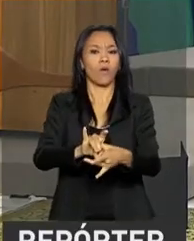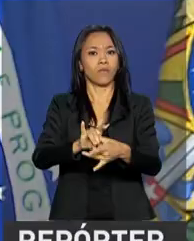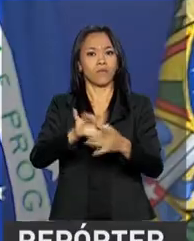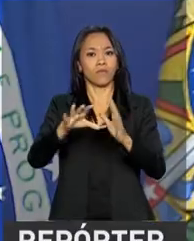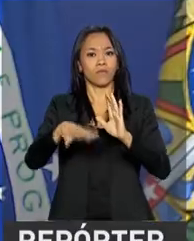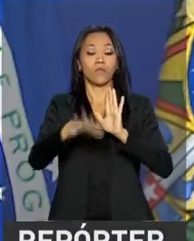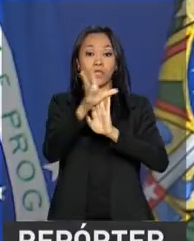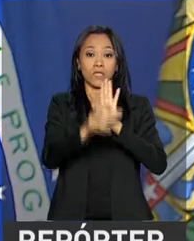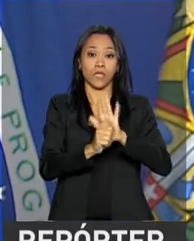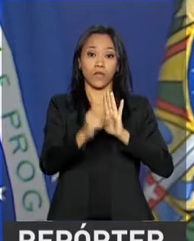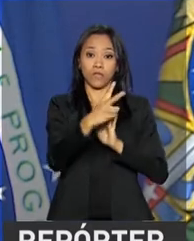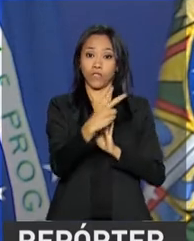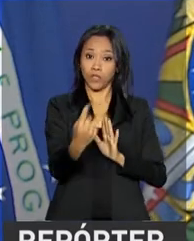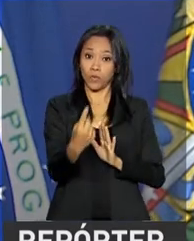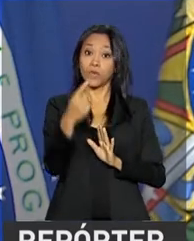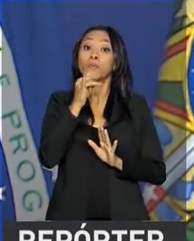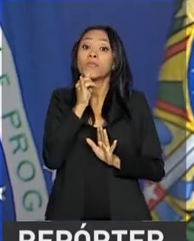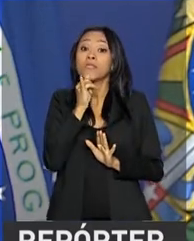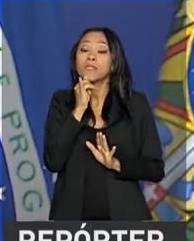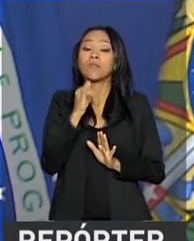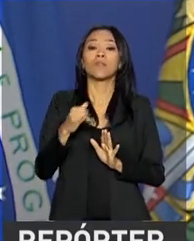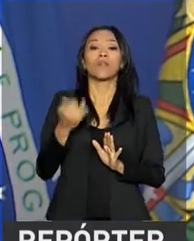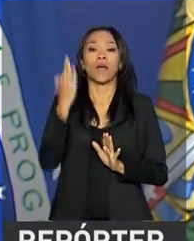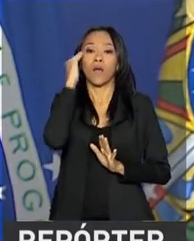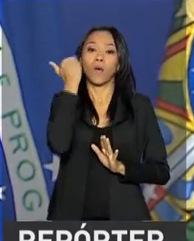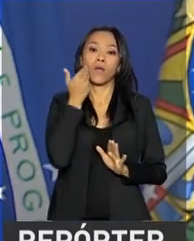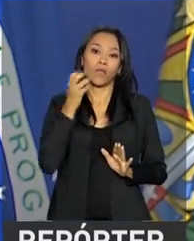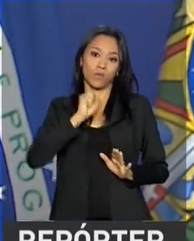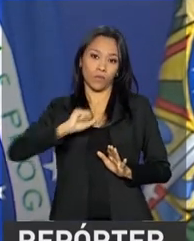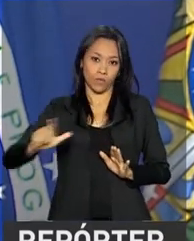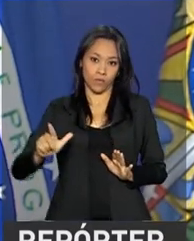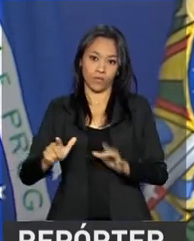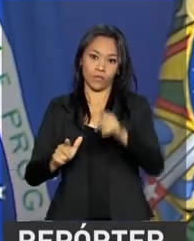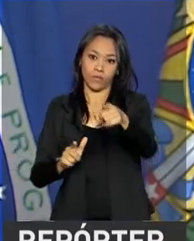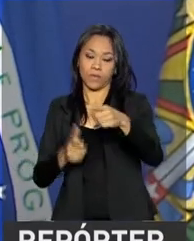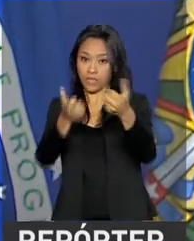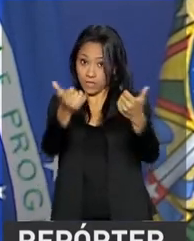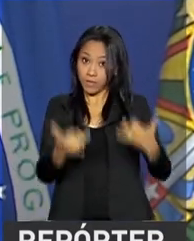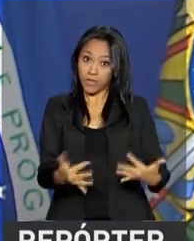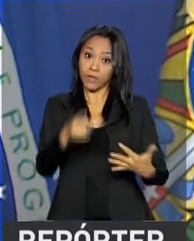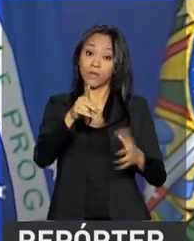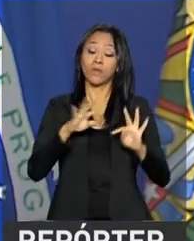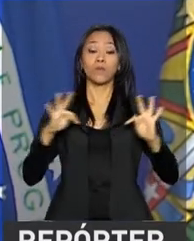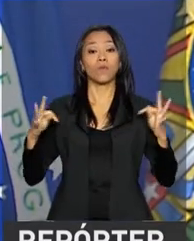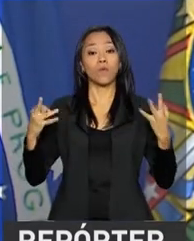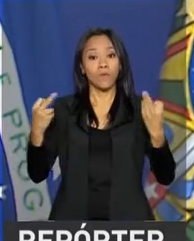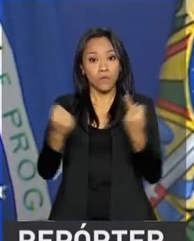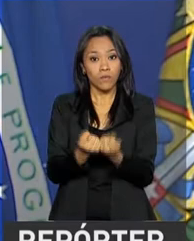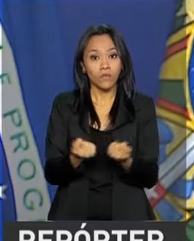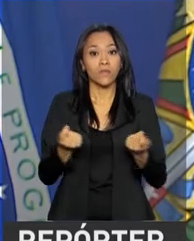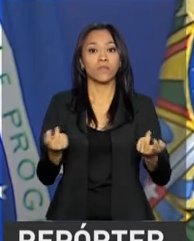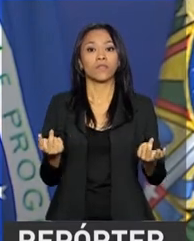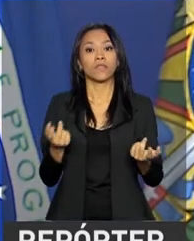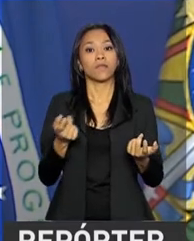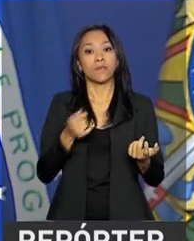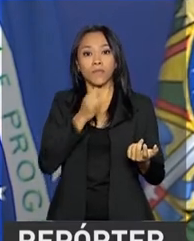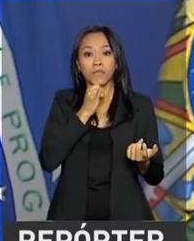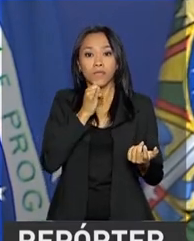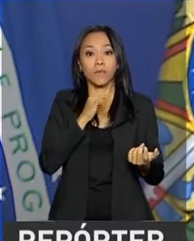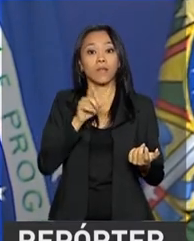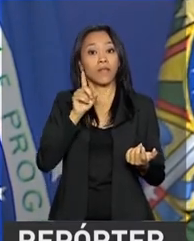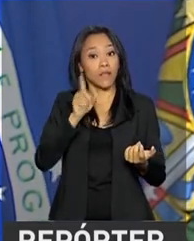sul todos sem exceção fazem a escola em tempo integral e não é sem razão que lá se